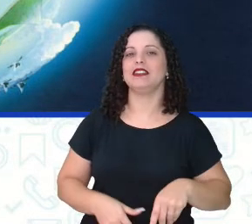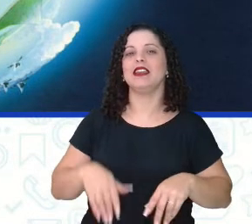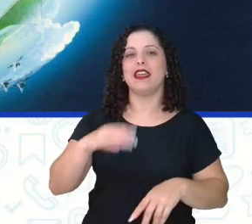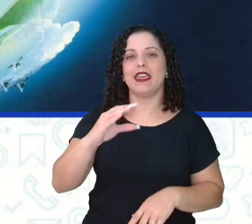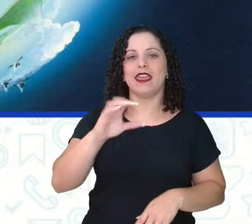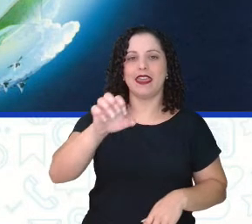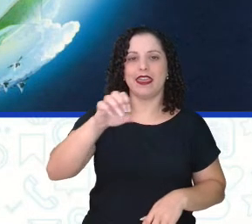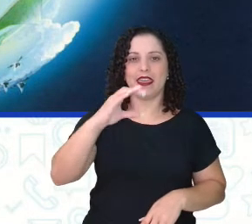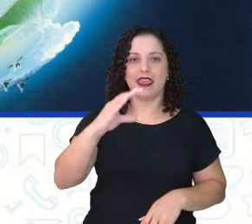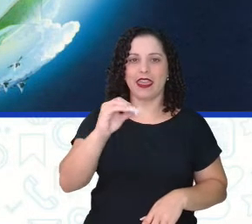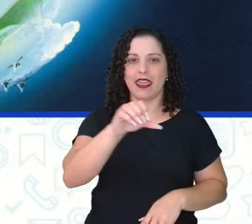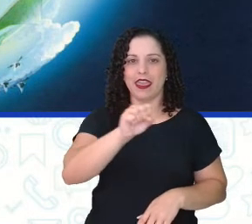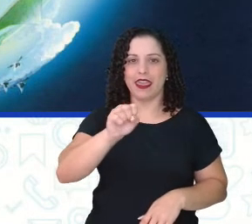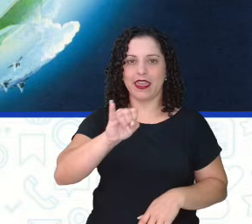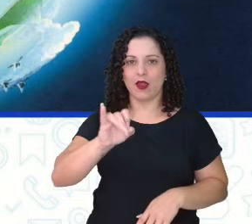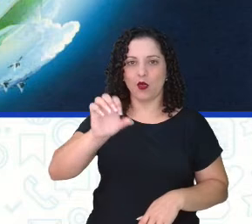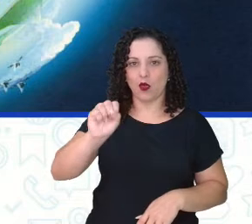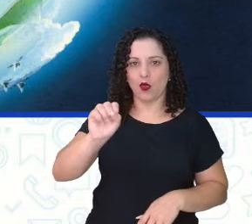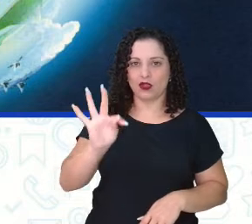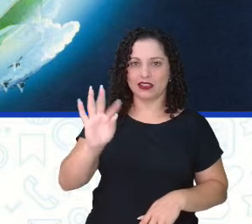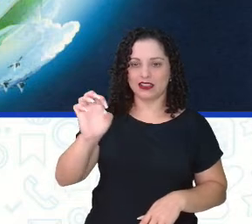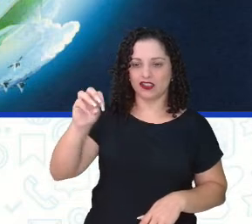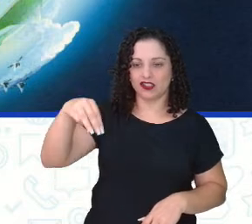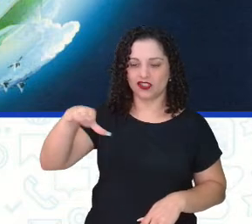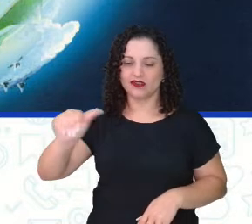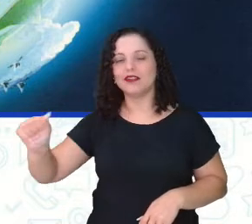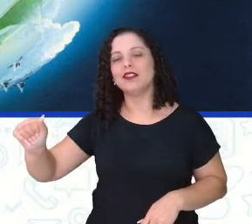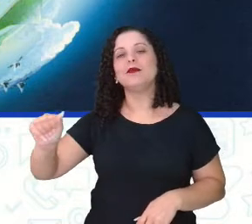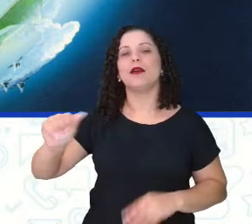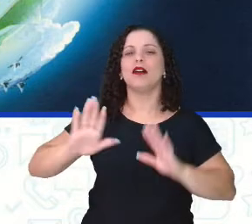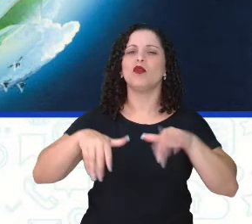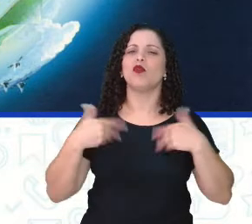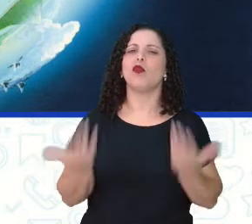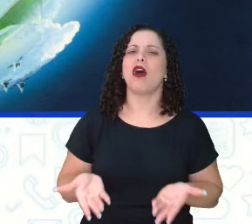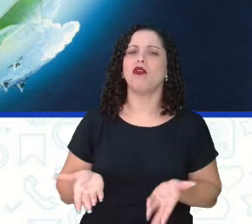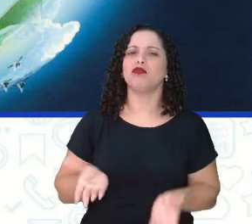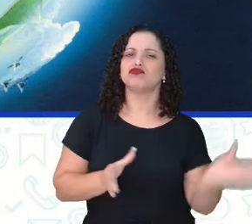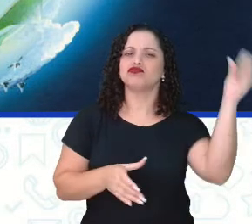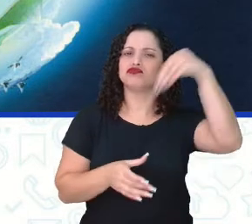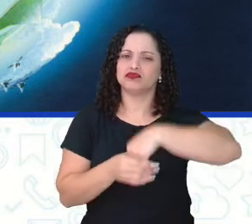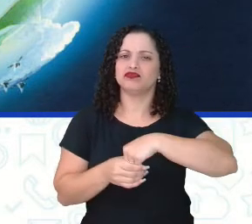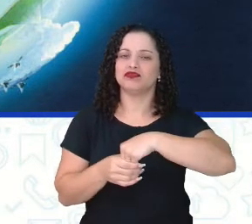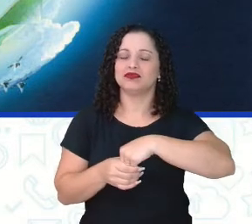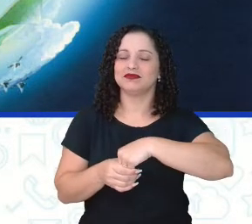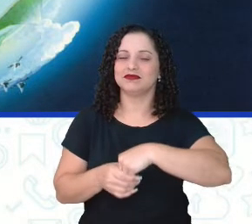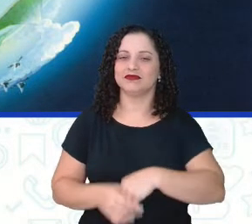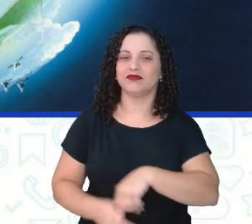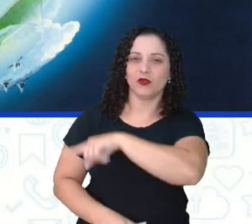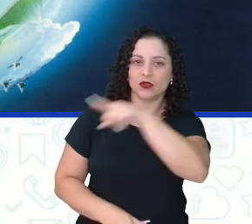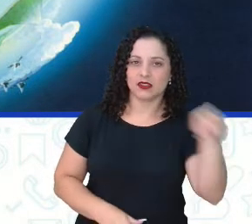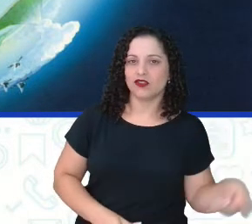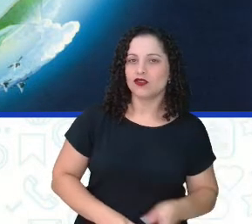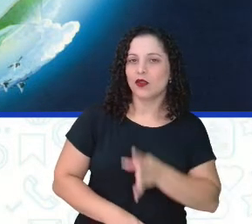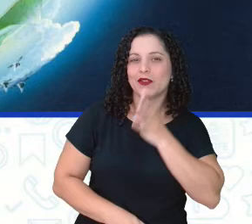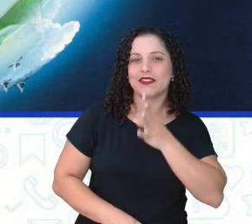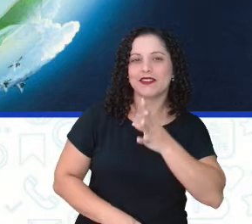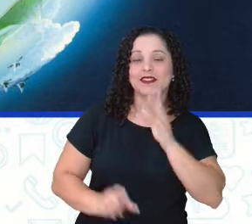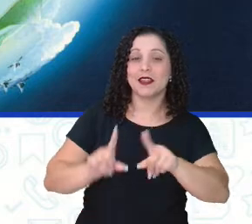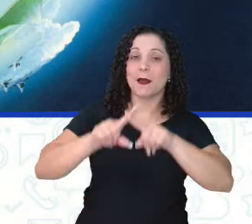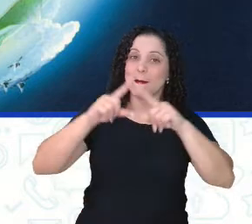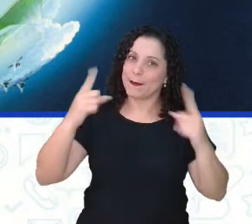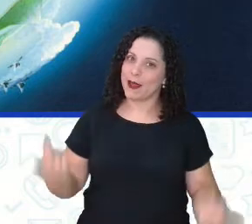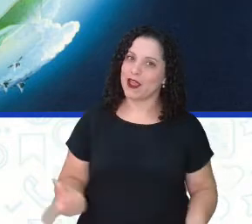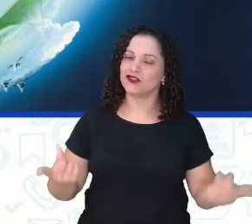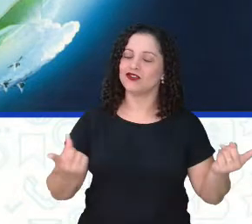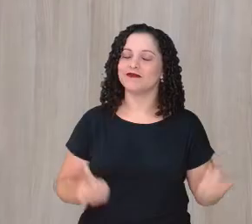em que ecossistema nós moramos. Eu quero que vocês conheçam todos, mas eu quero que vocês consigam